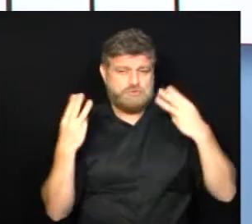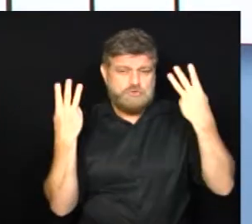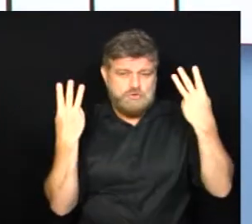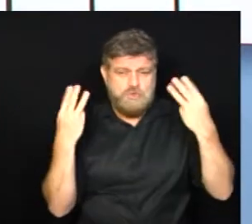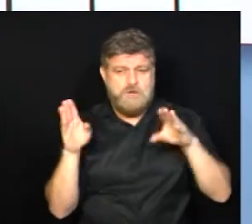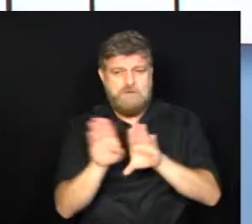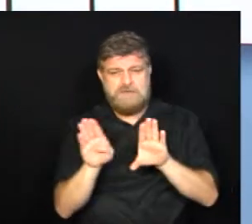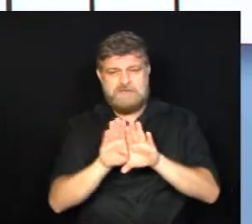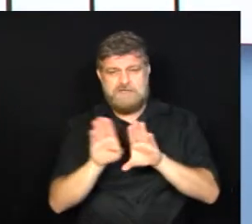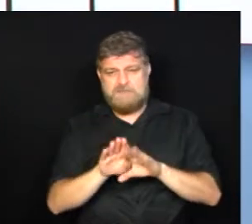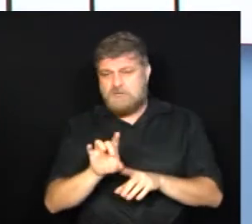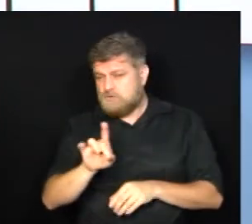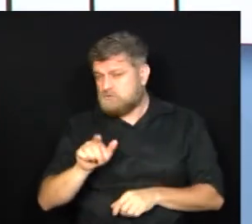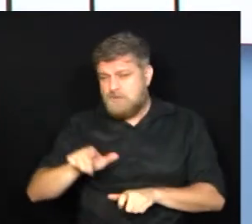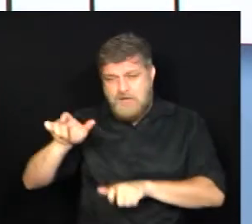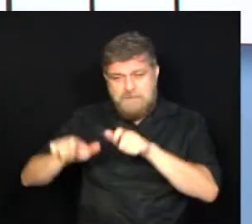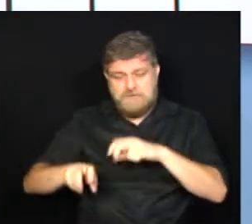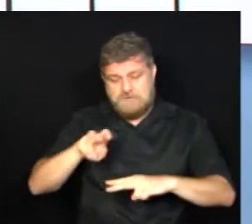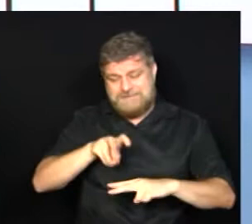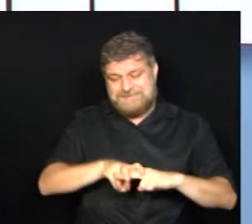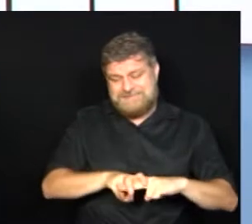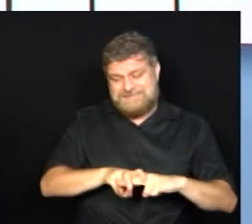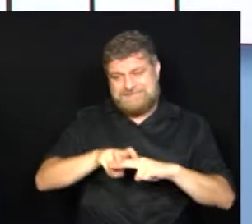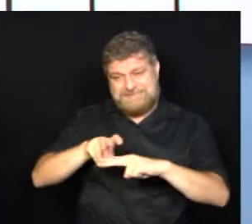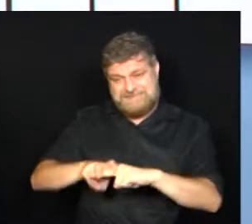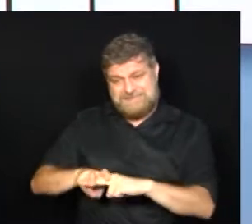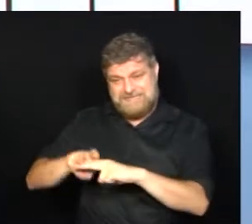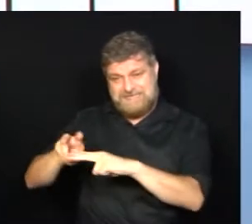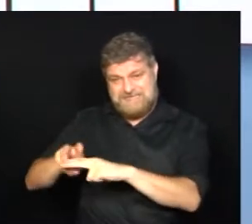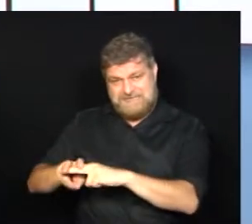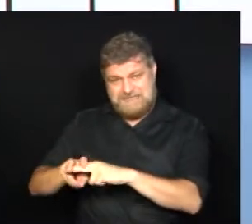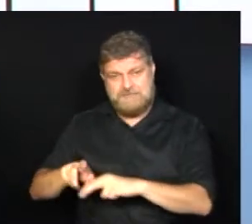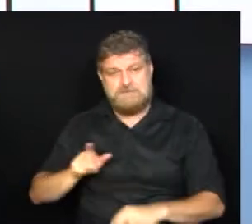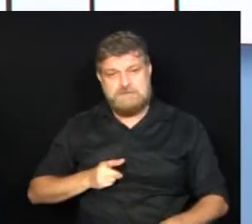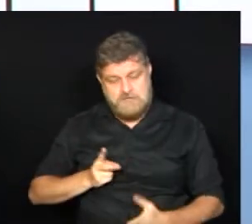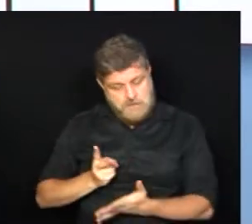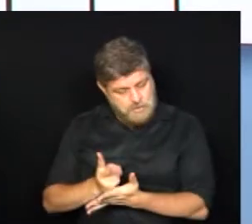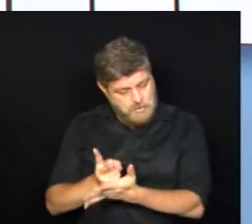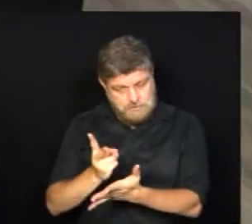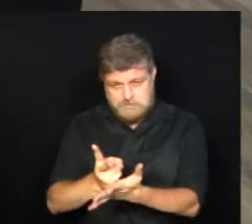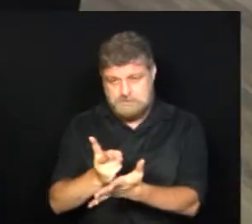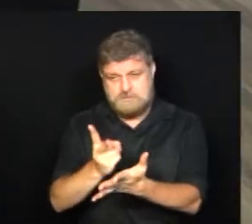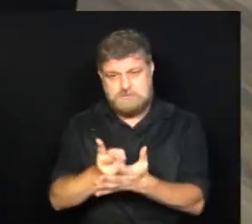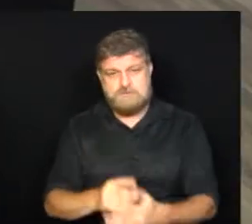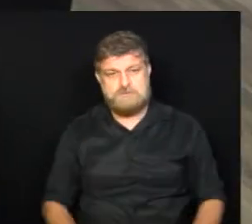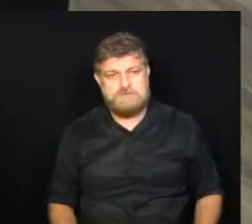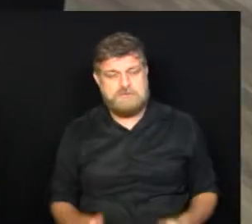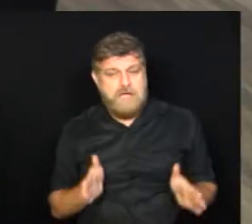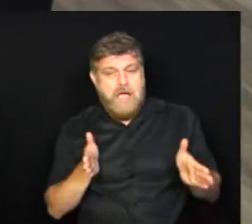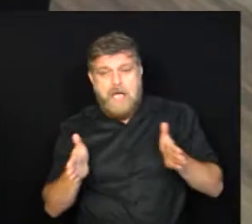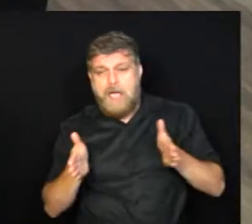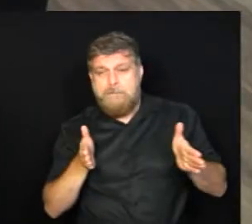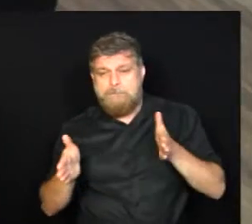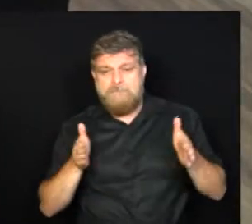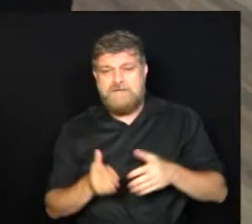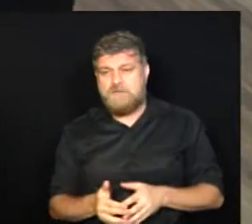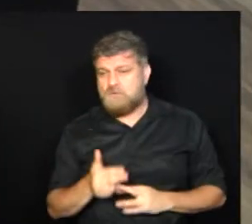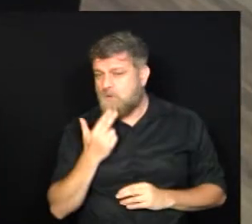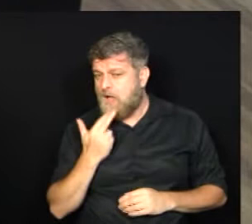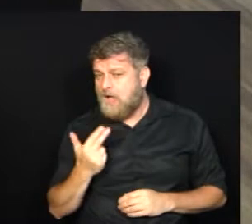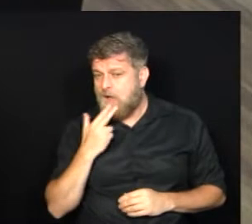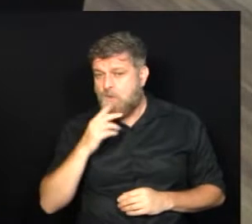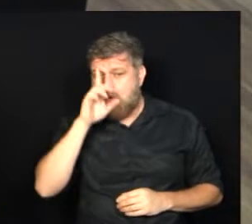eventos continuam só com o público sentado. Então, isso continua valendo, Gabriel, nesse período aí da fase